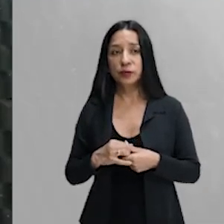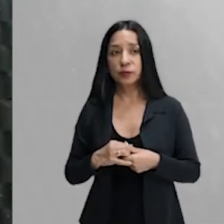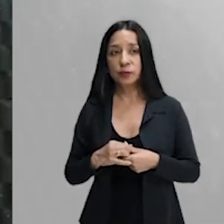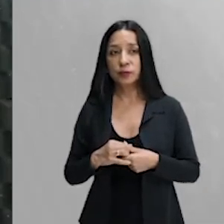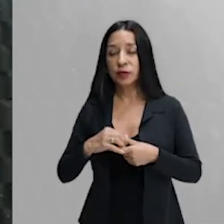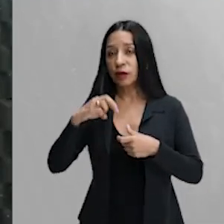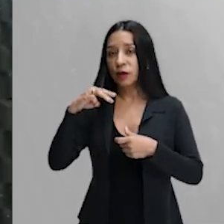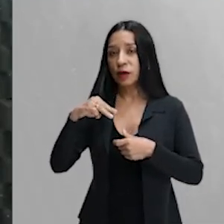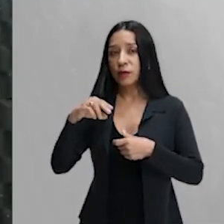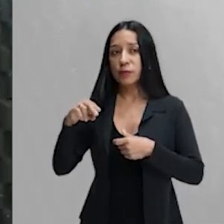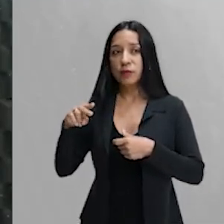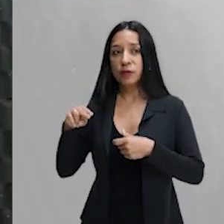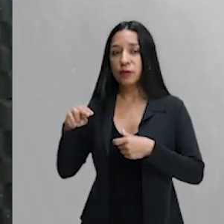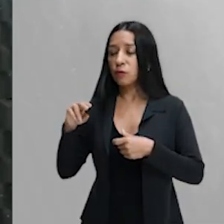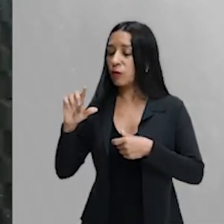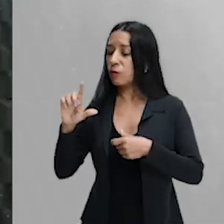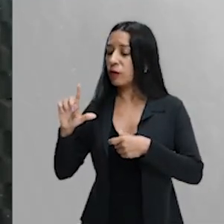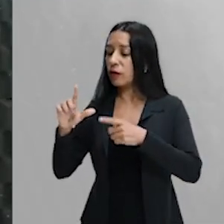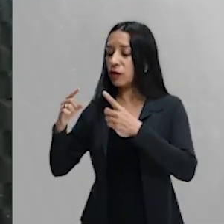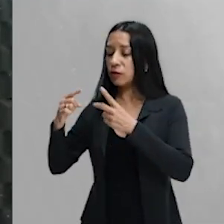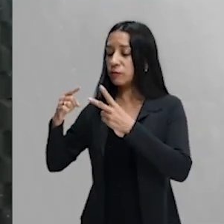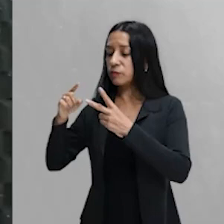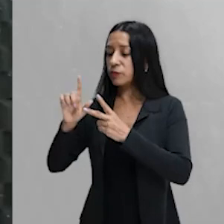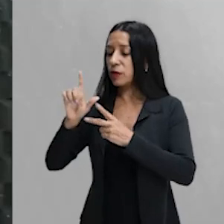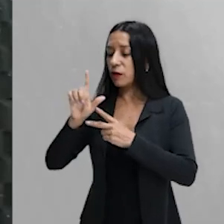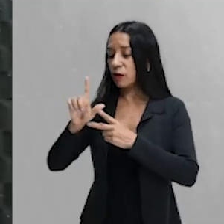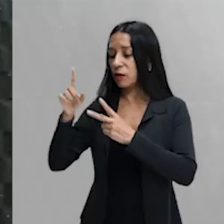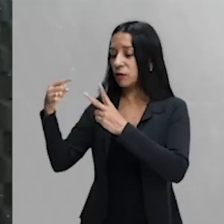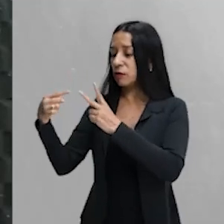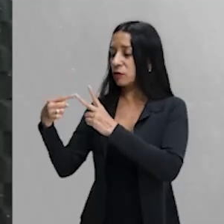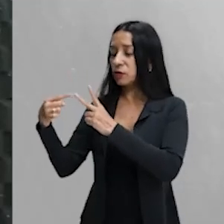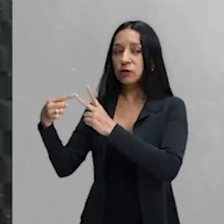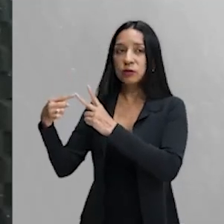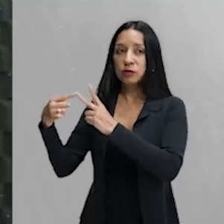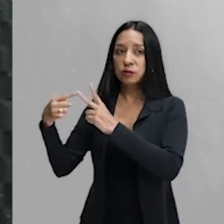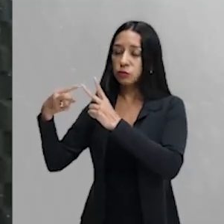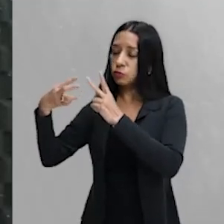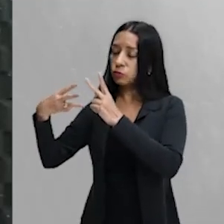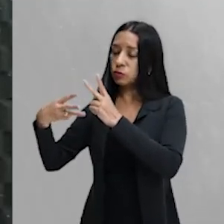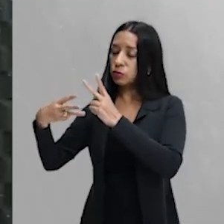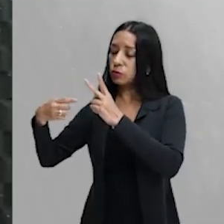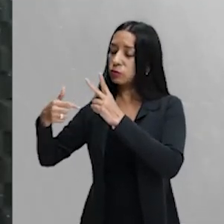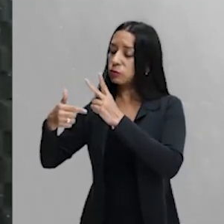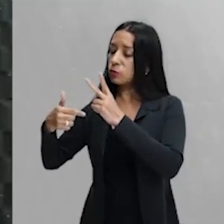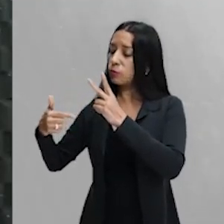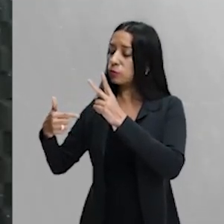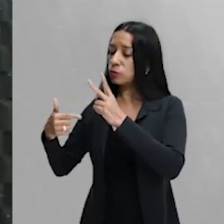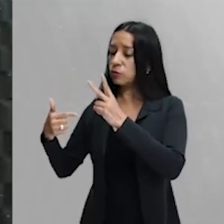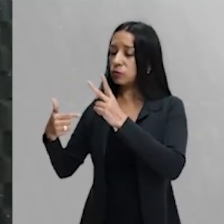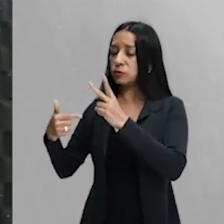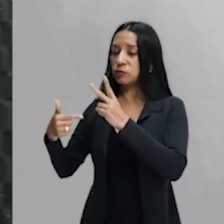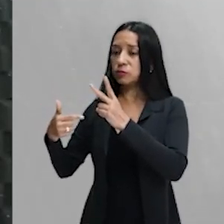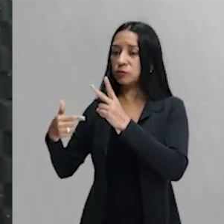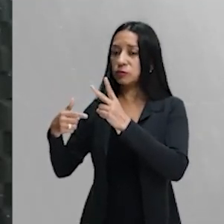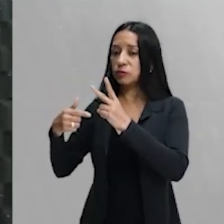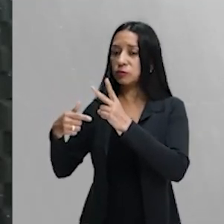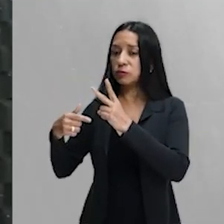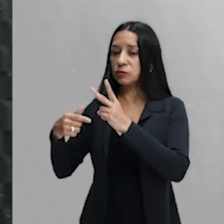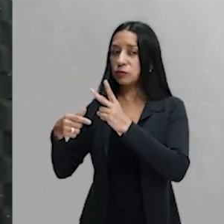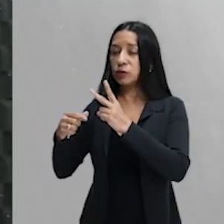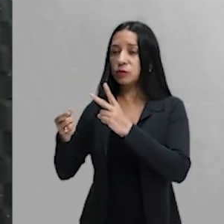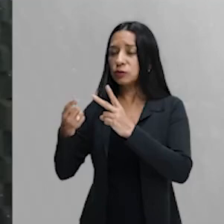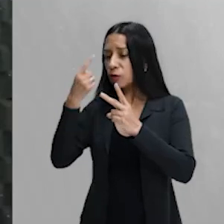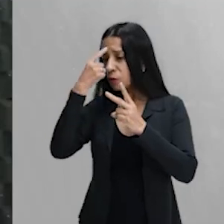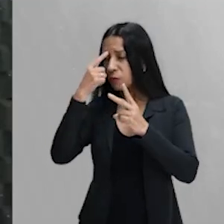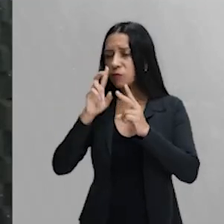Tá? É só você analisar a figura que você não precisa decorar a fórmula. Né? Você vai lembrando das coisas. Então, no